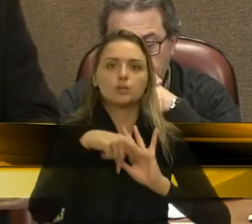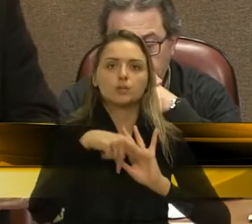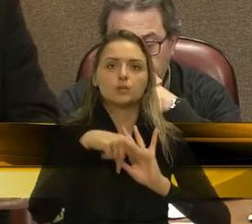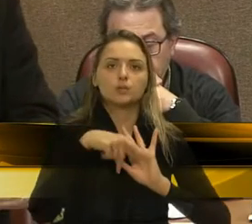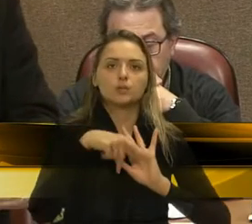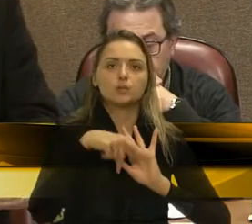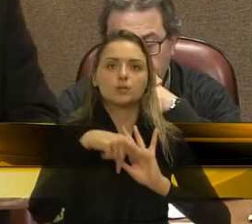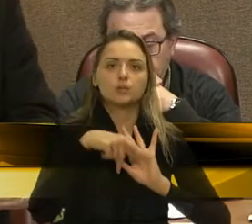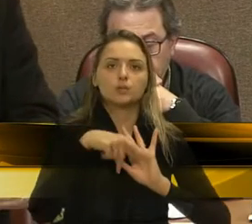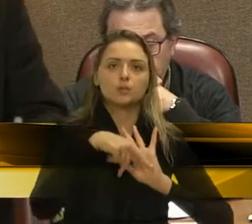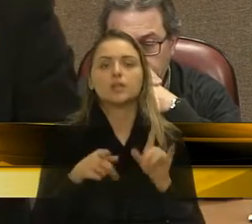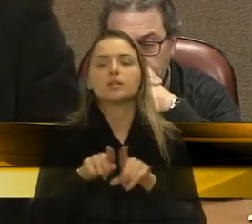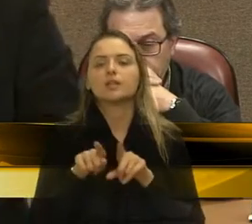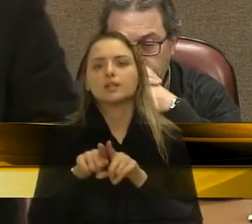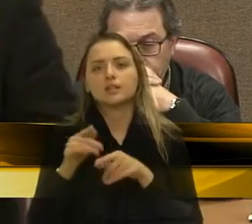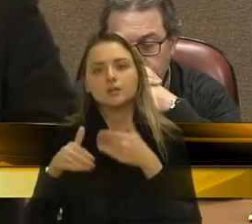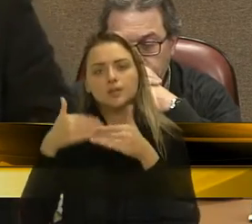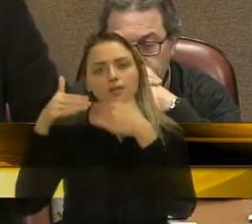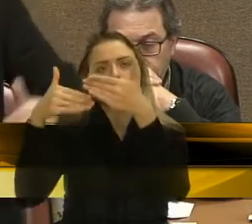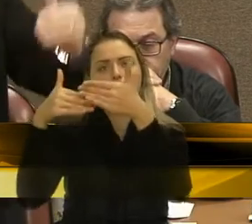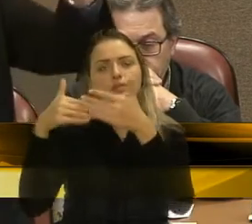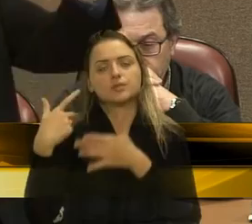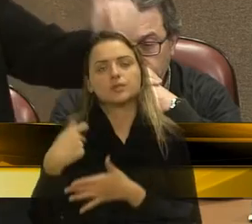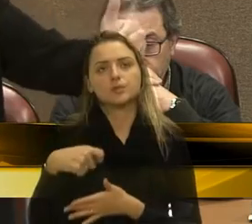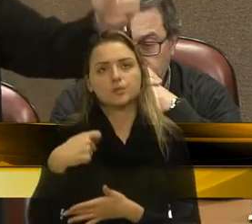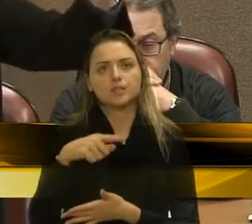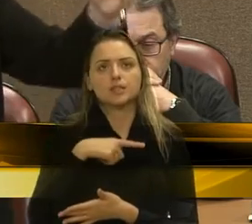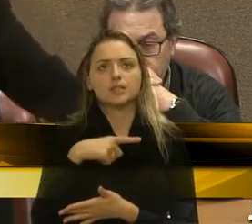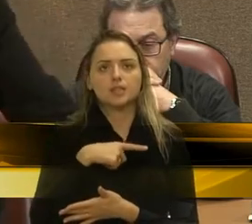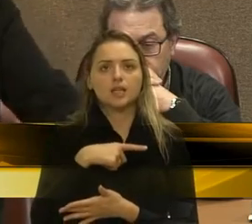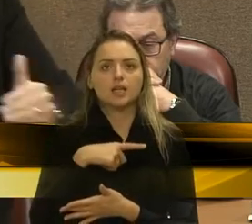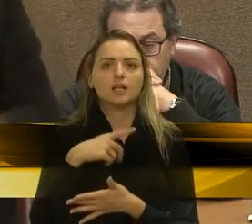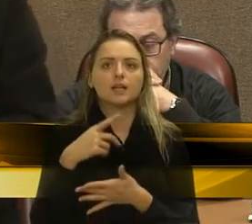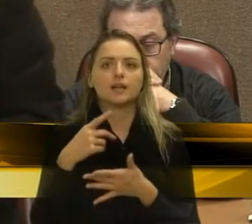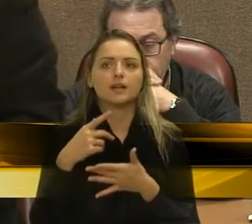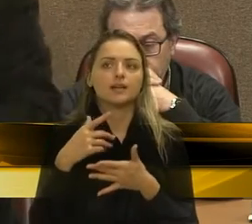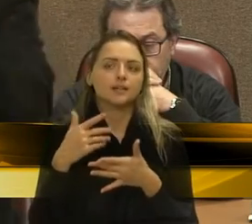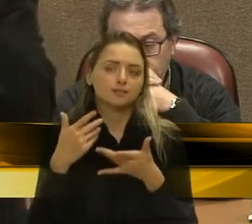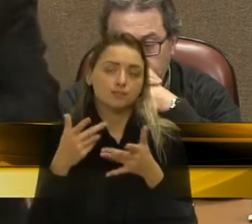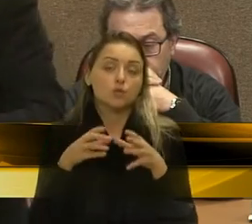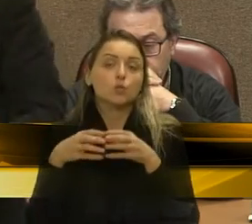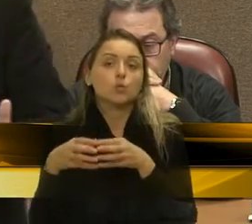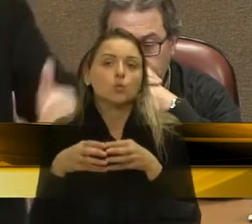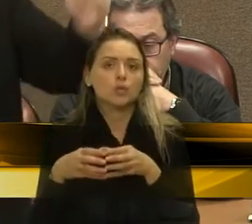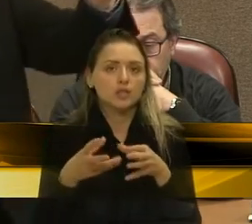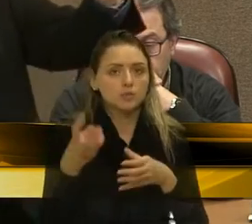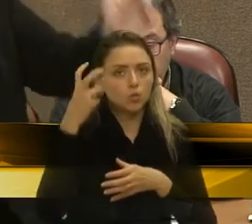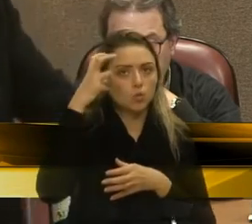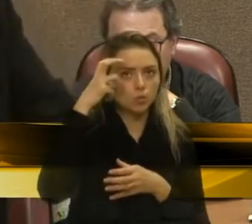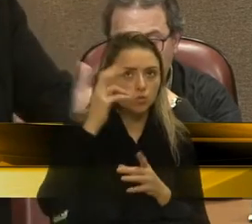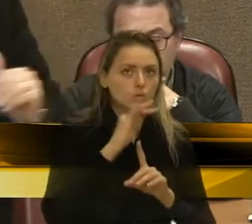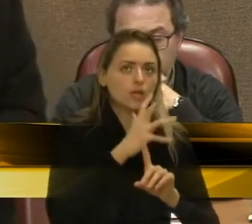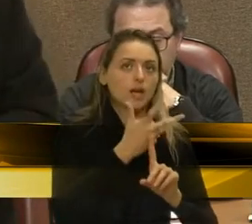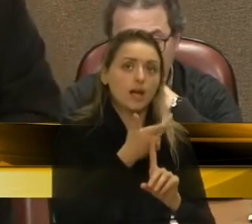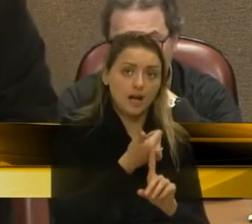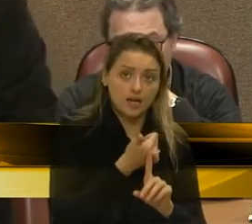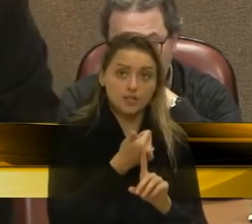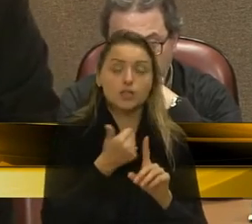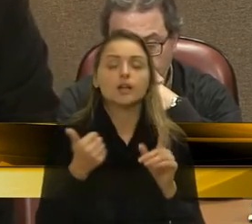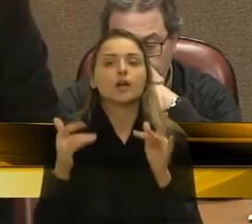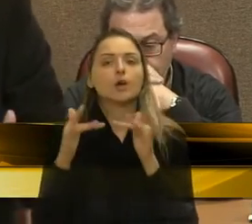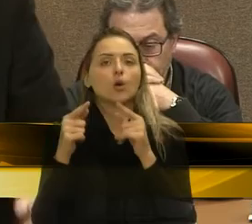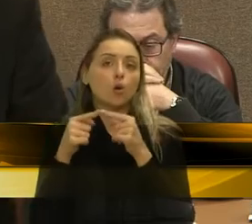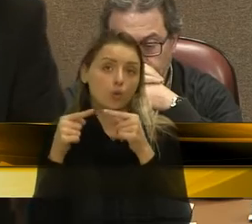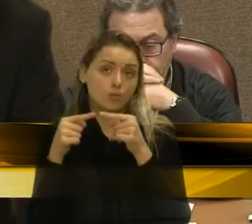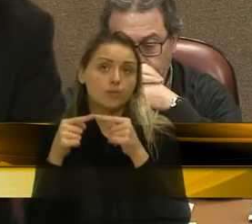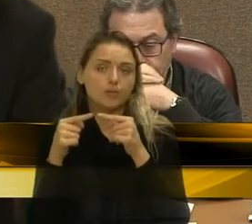né, que dar, né, nas políticas de turismo, e a cultura e a arte fazem parte dessa questão do turismo.